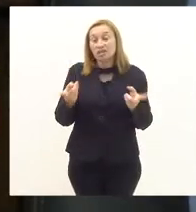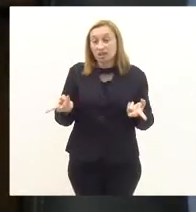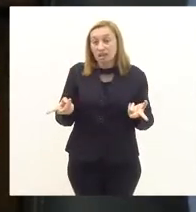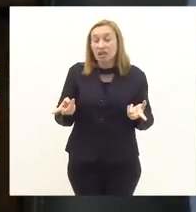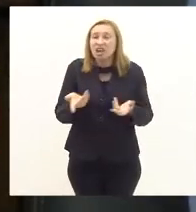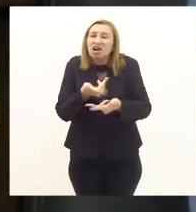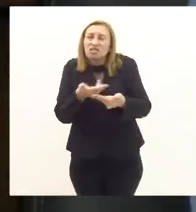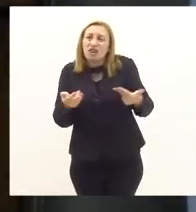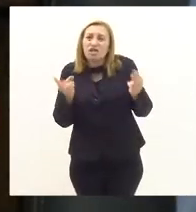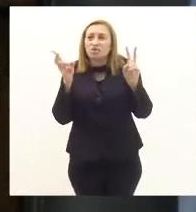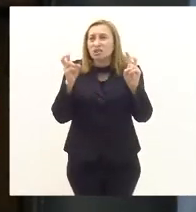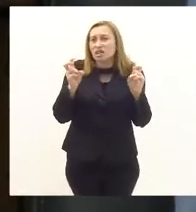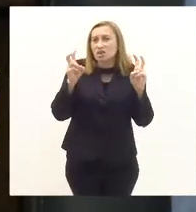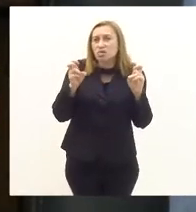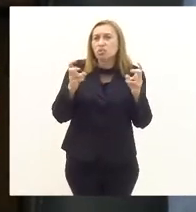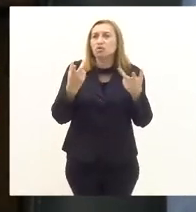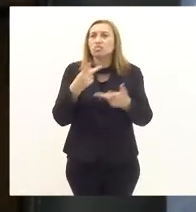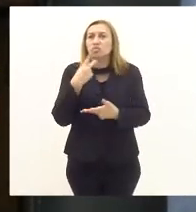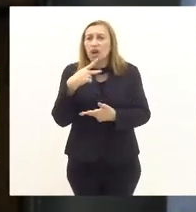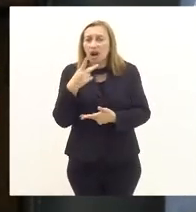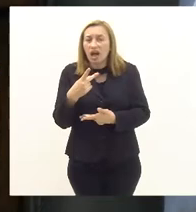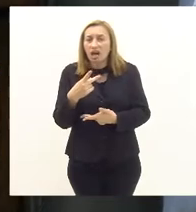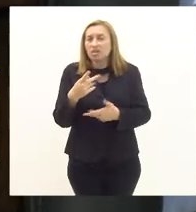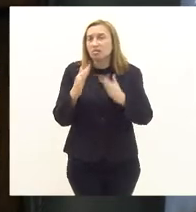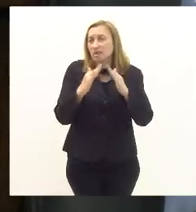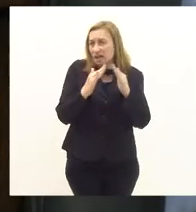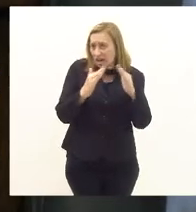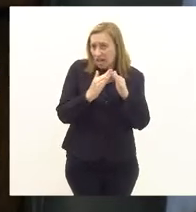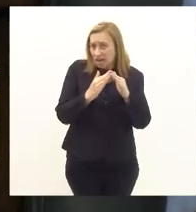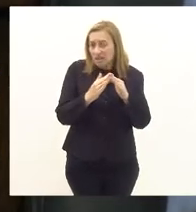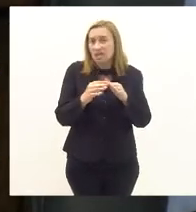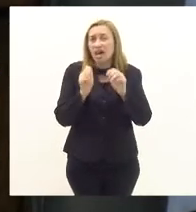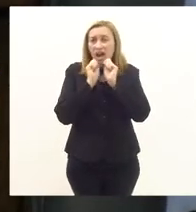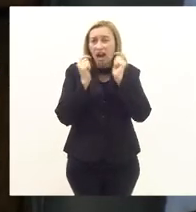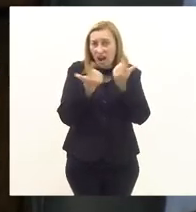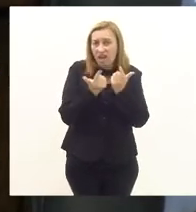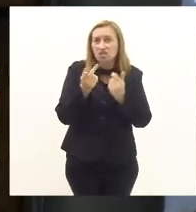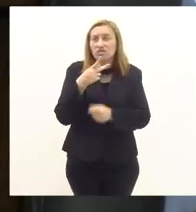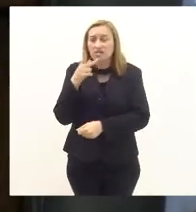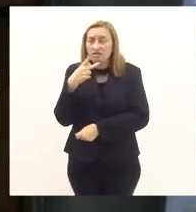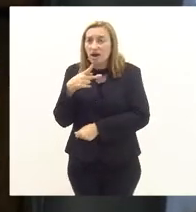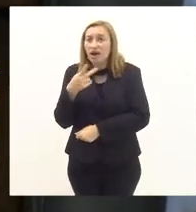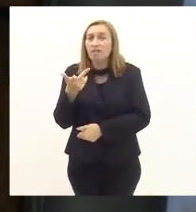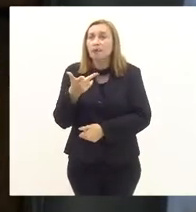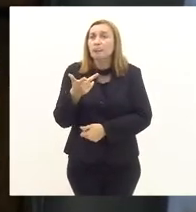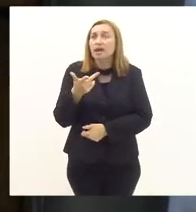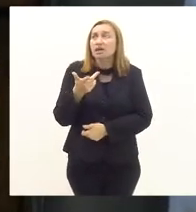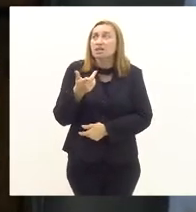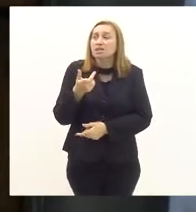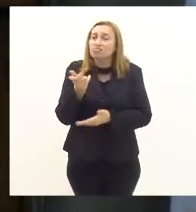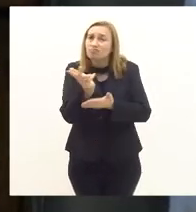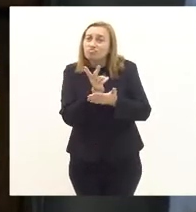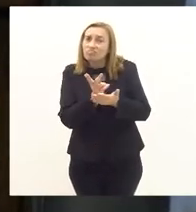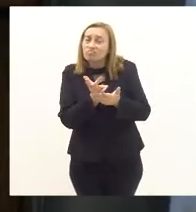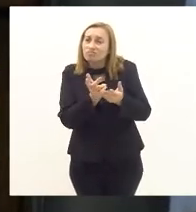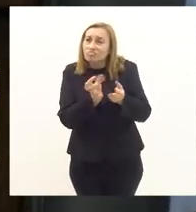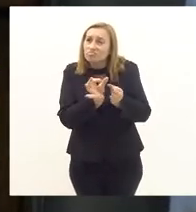várias questões, quando questionados pela casa, no caso a LERJ falando, a gente desenha bem